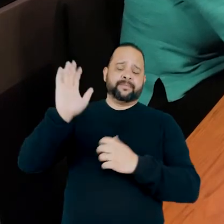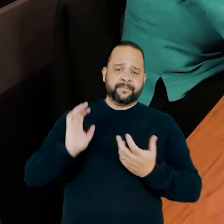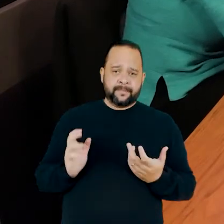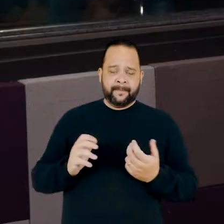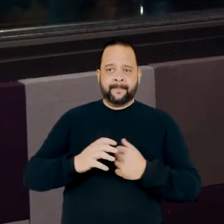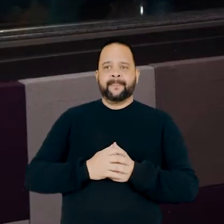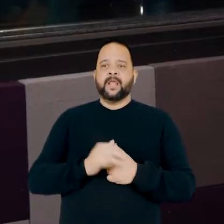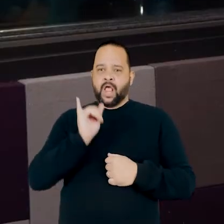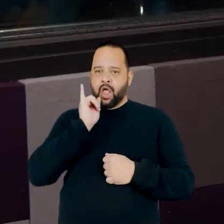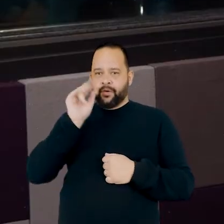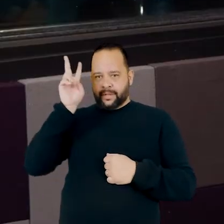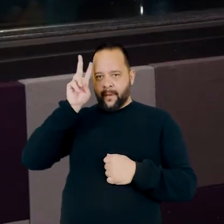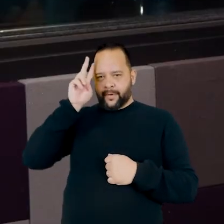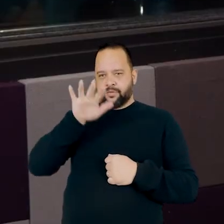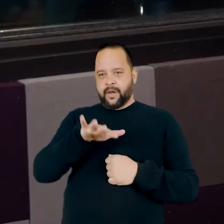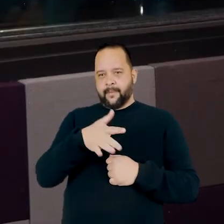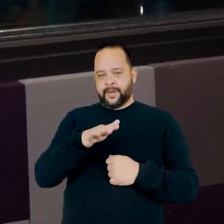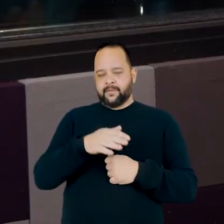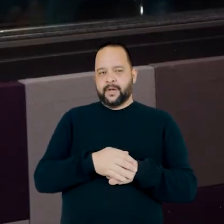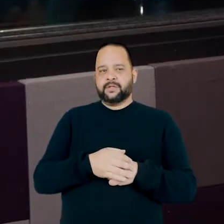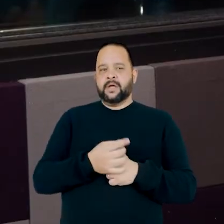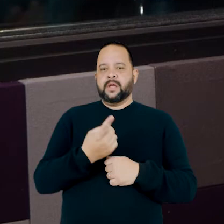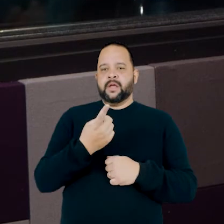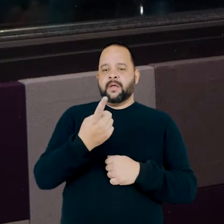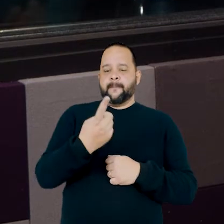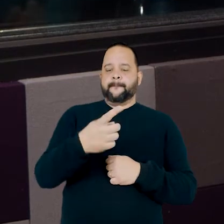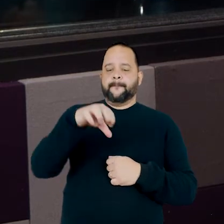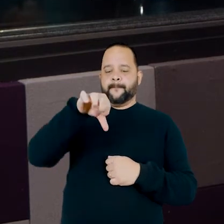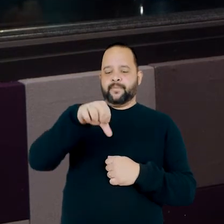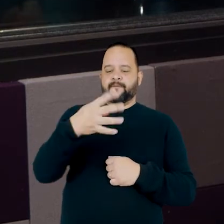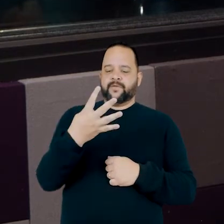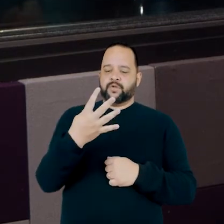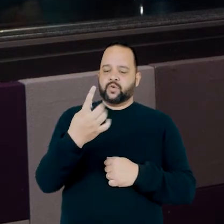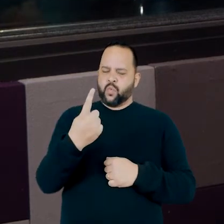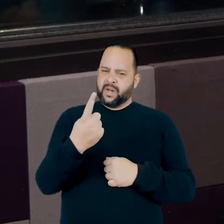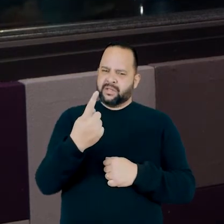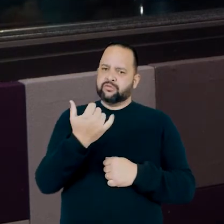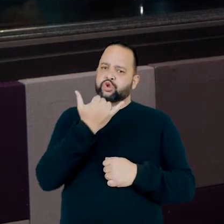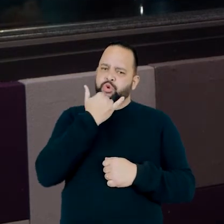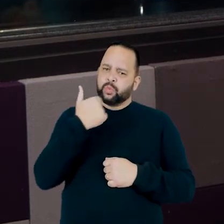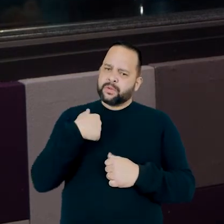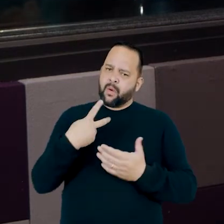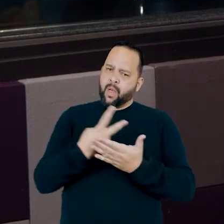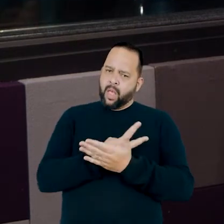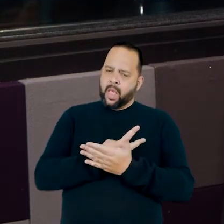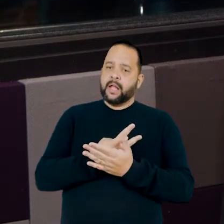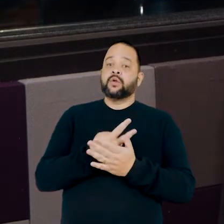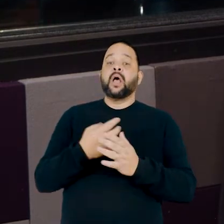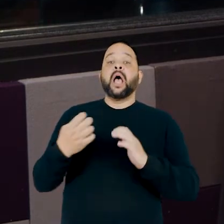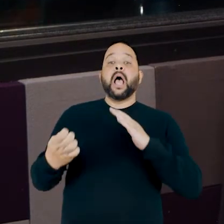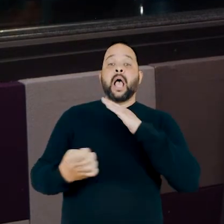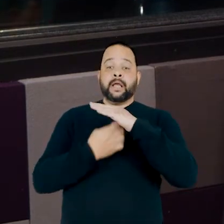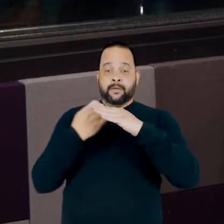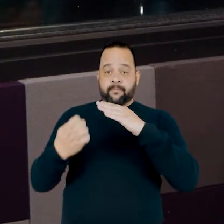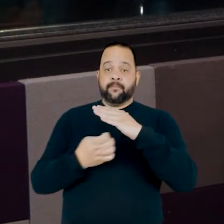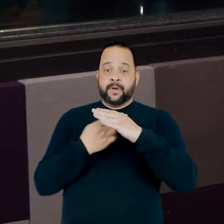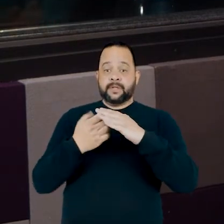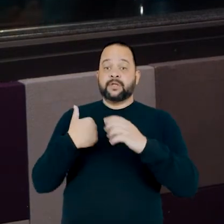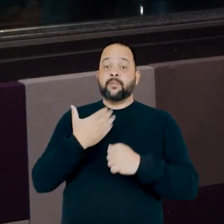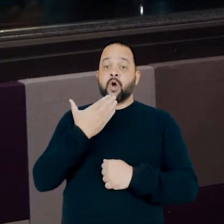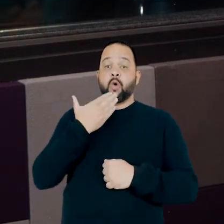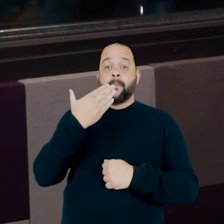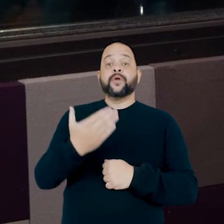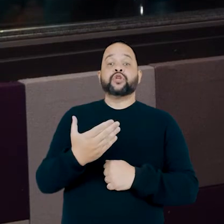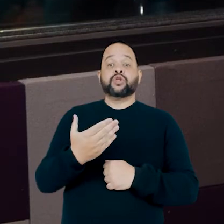antes. Em torno de 1941, e desculpa se eu estiver errada, a Shure recebeu uma demanda